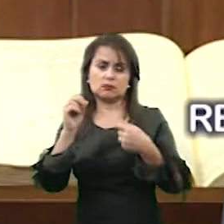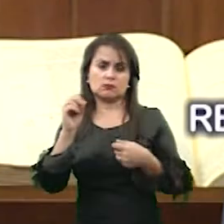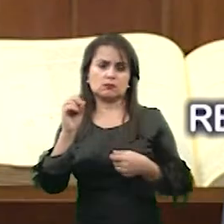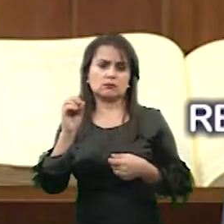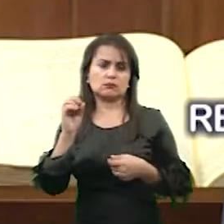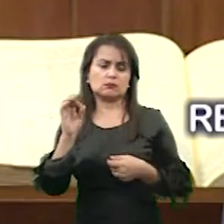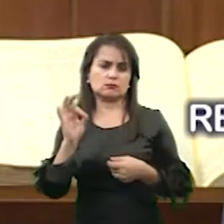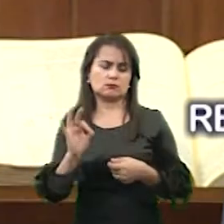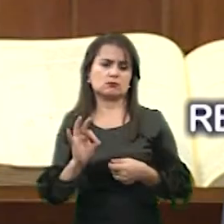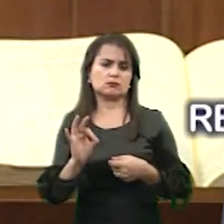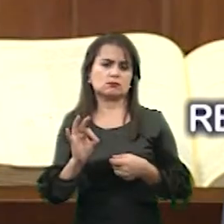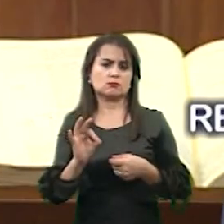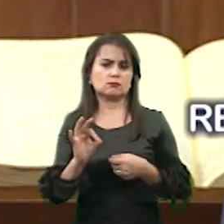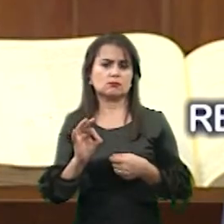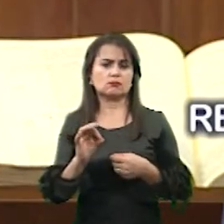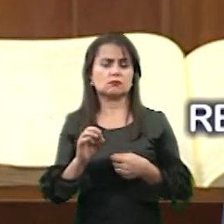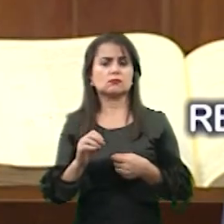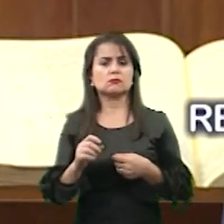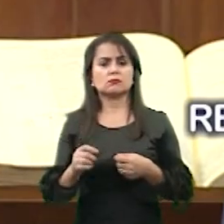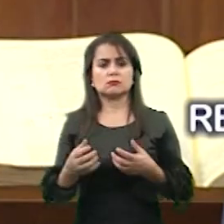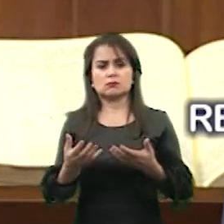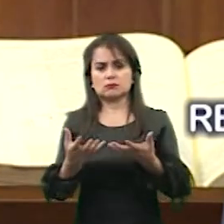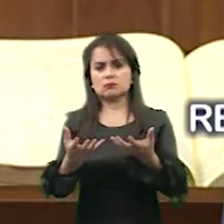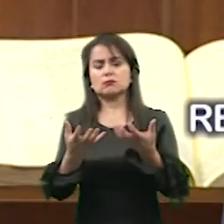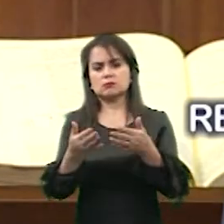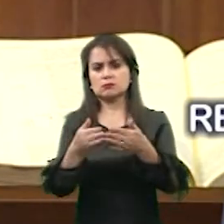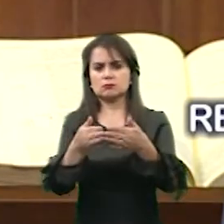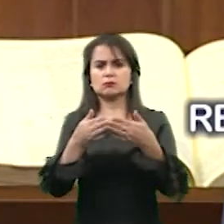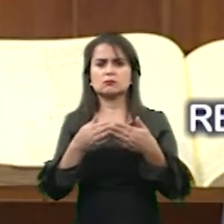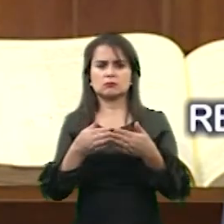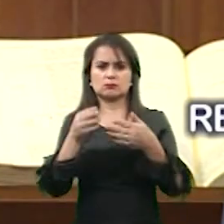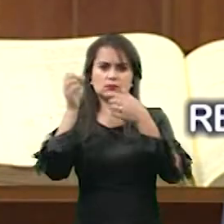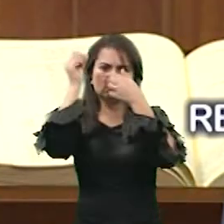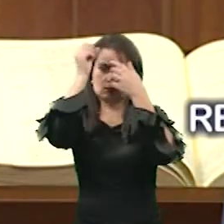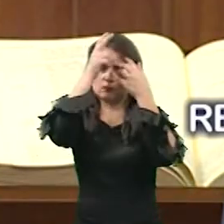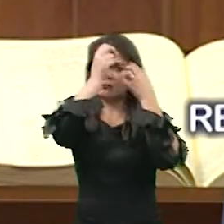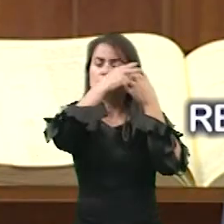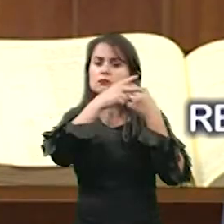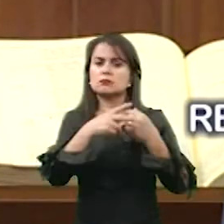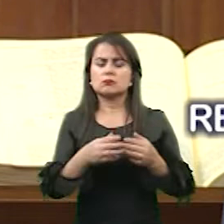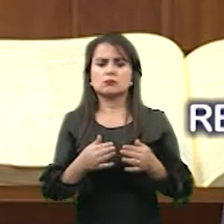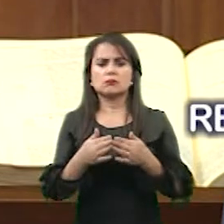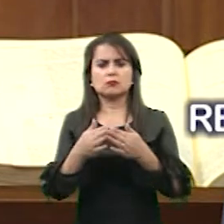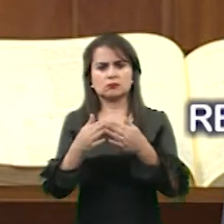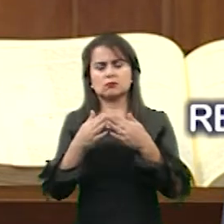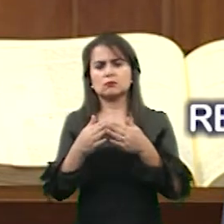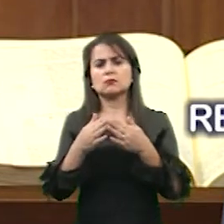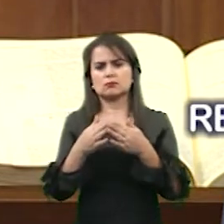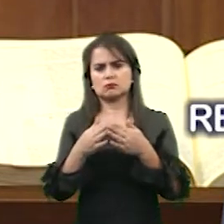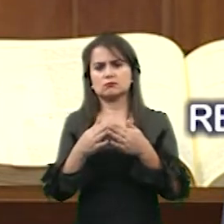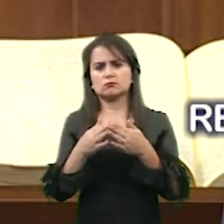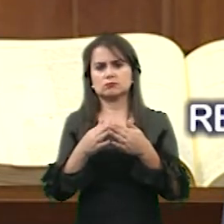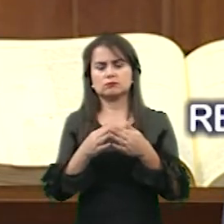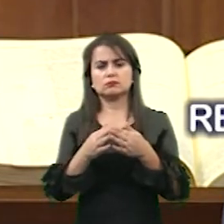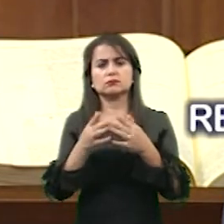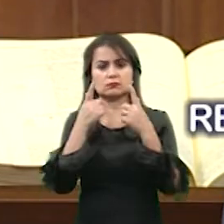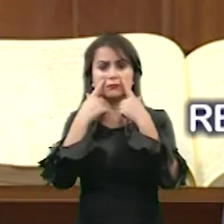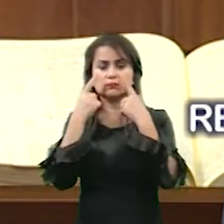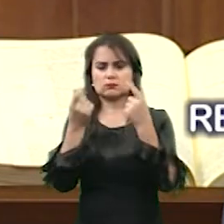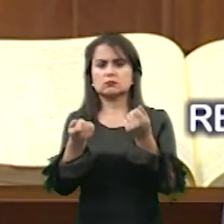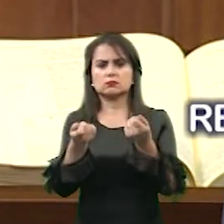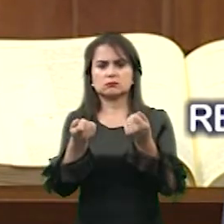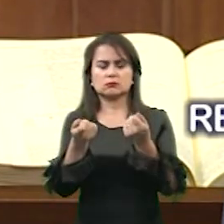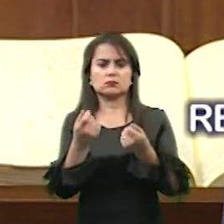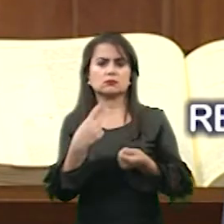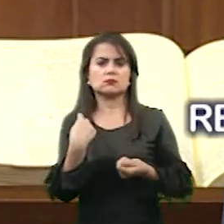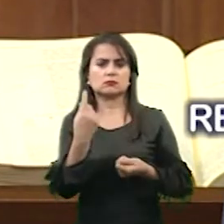direitos do acidente em serviço isso porque com o projeto de lei da vereadora professora Daniela o acidente no percurso sofrido pelo servidor